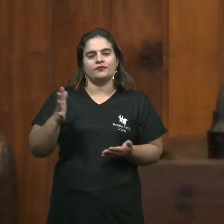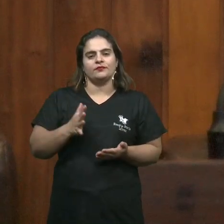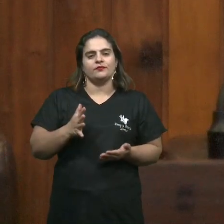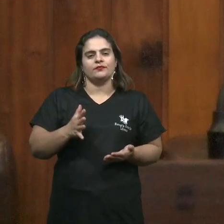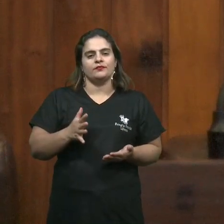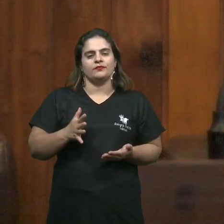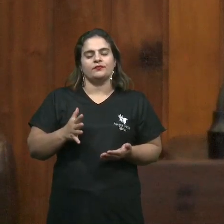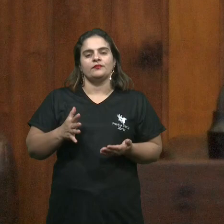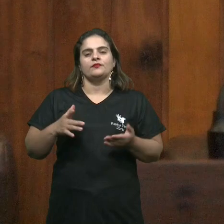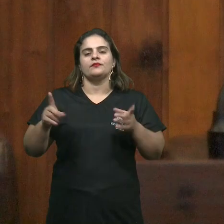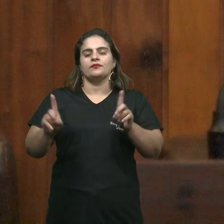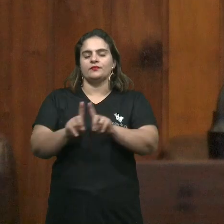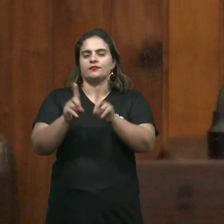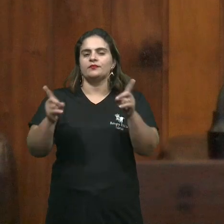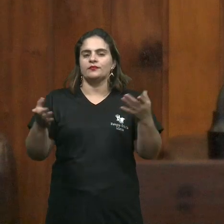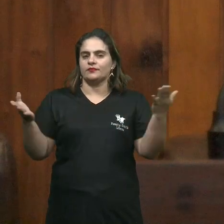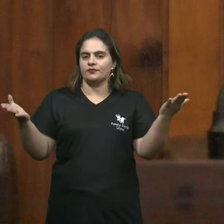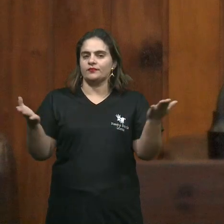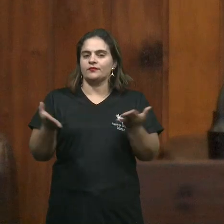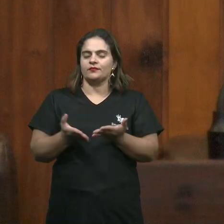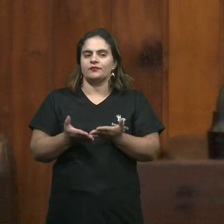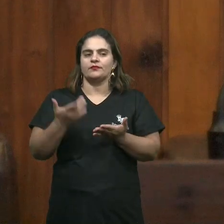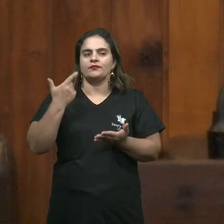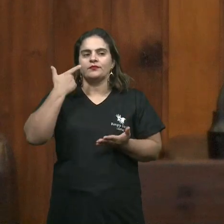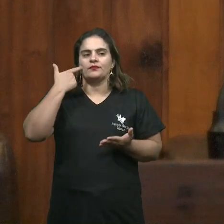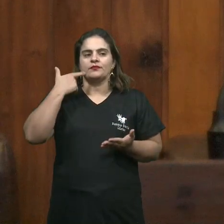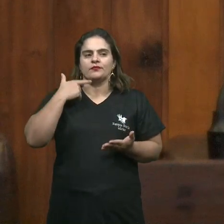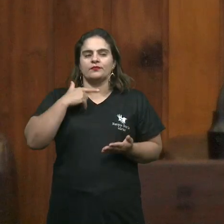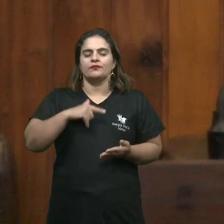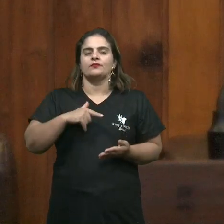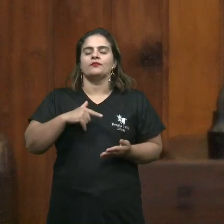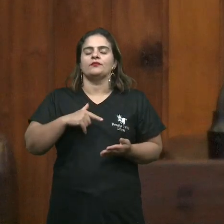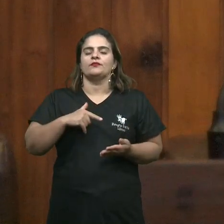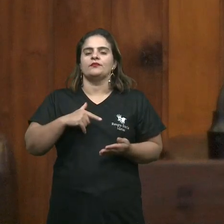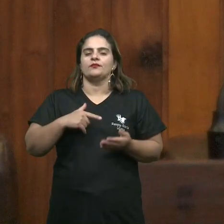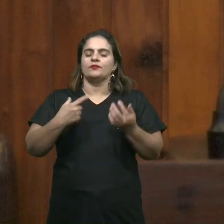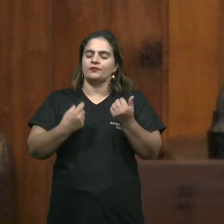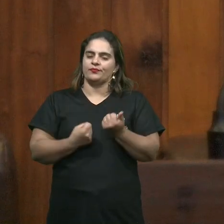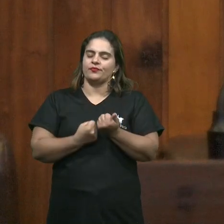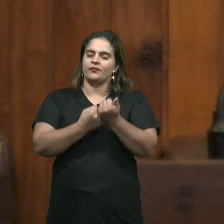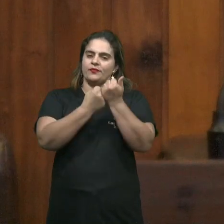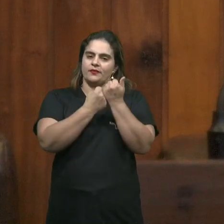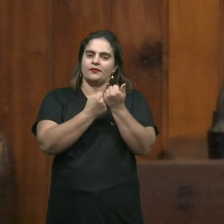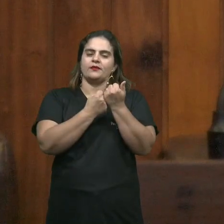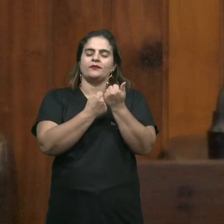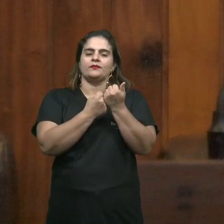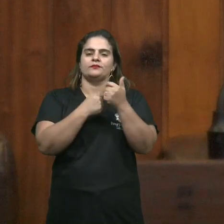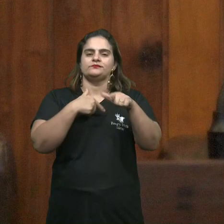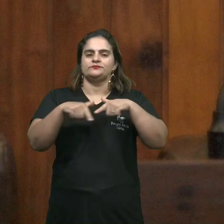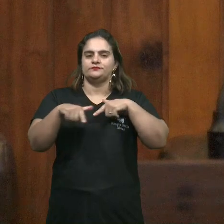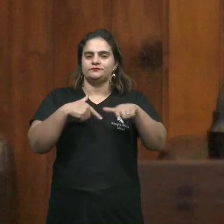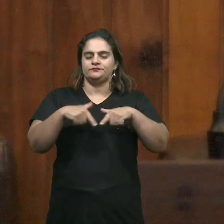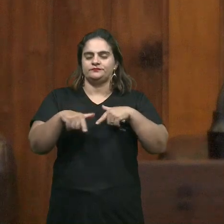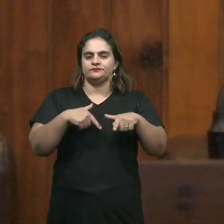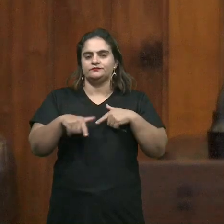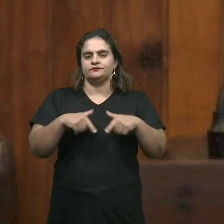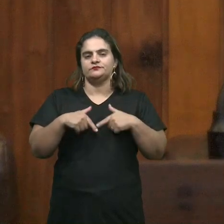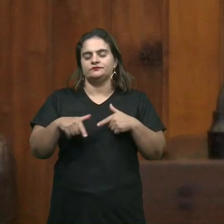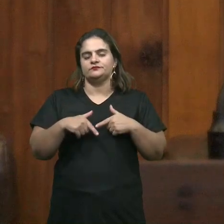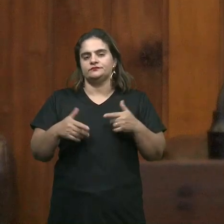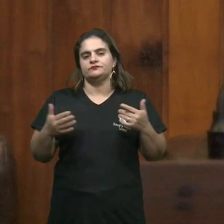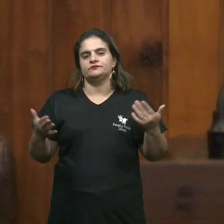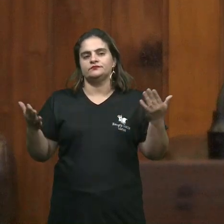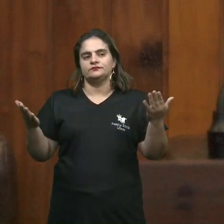cargos, mas sim uma diminuição de tarefas, de coisas que estão